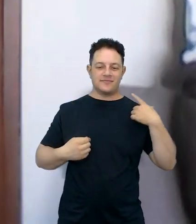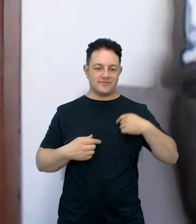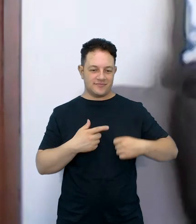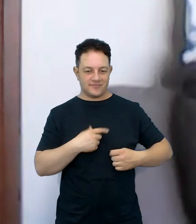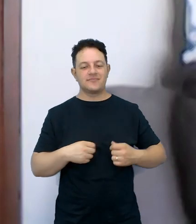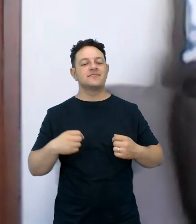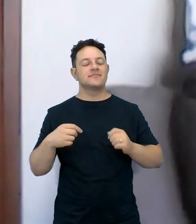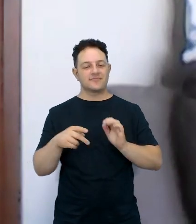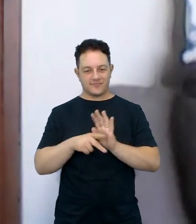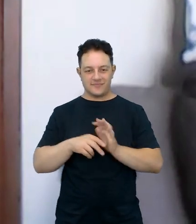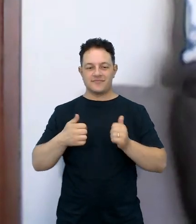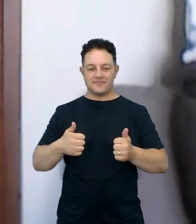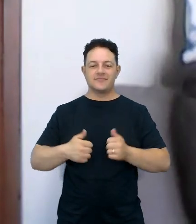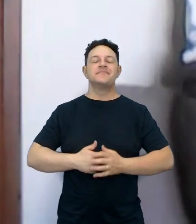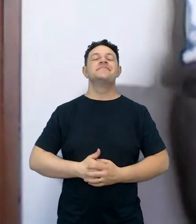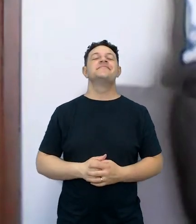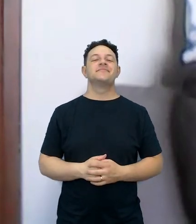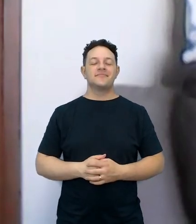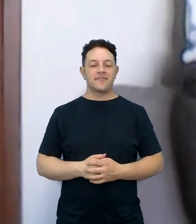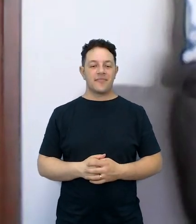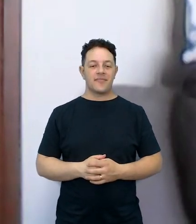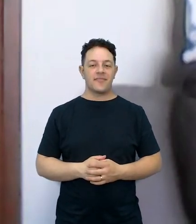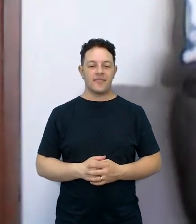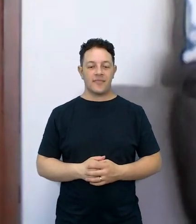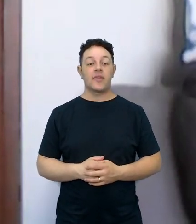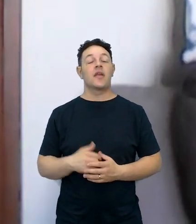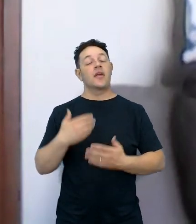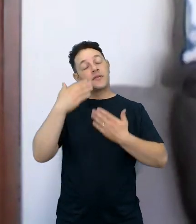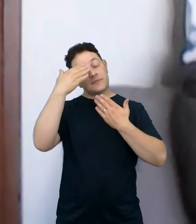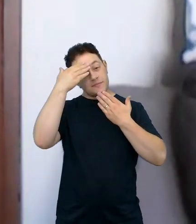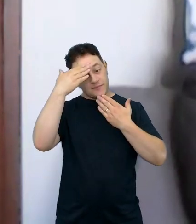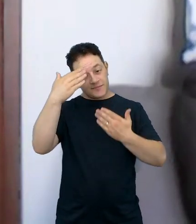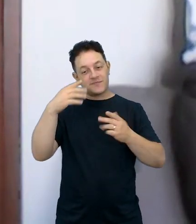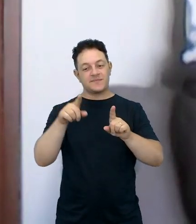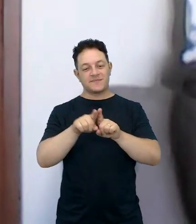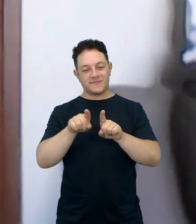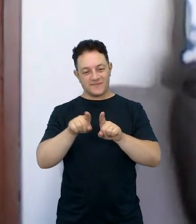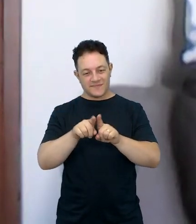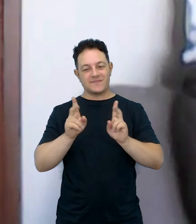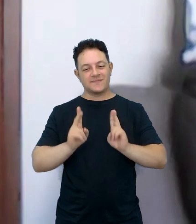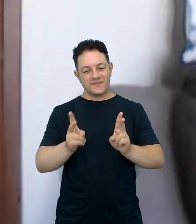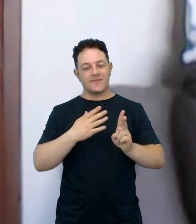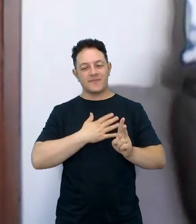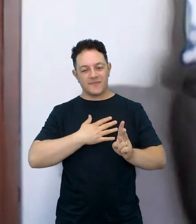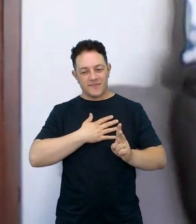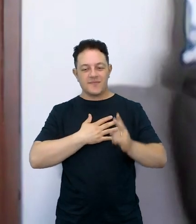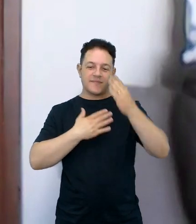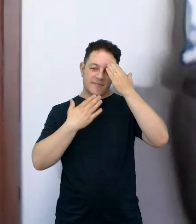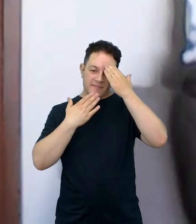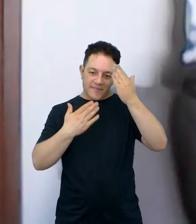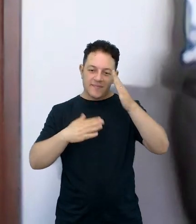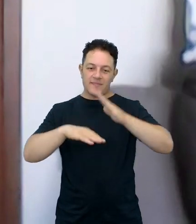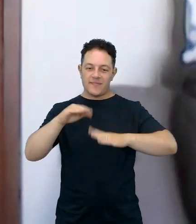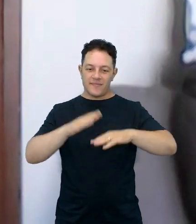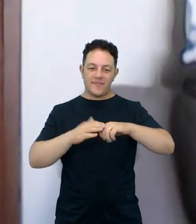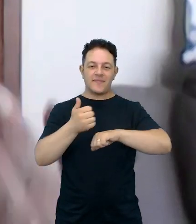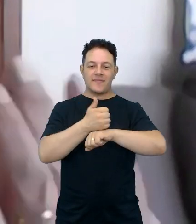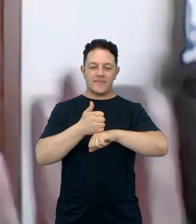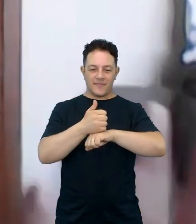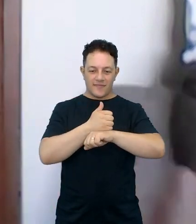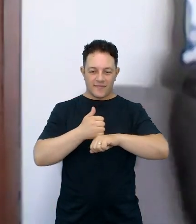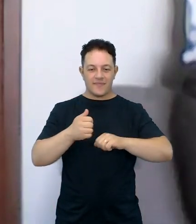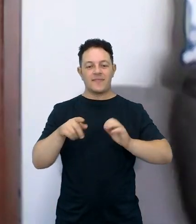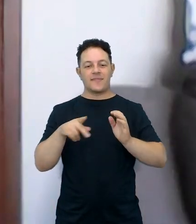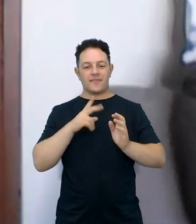da estampa da blusa, tá bom? E eu quero agradecer também, sempre gosto de agradecer, né, os profissionais de Libra,